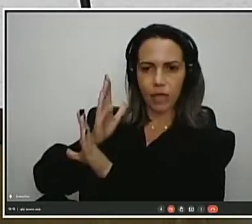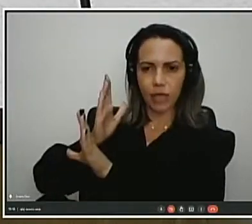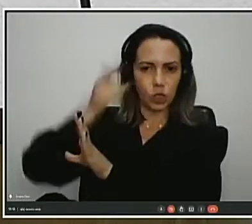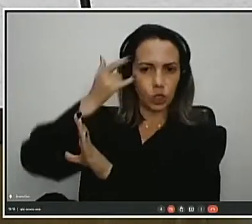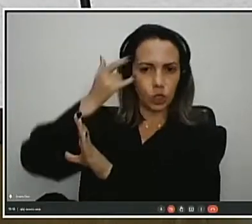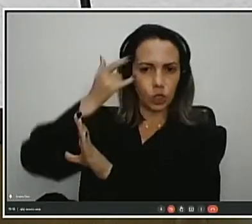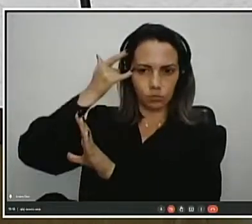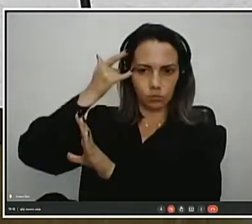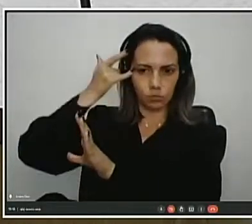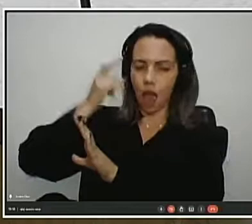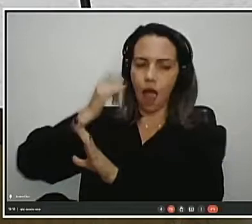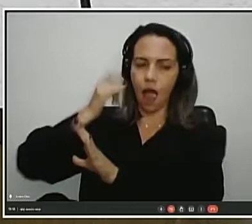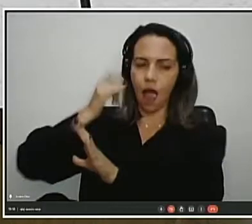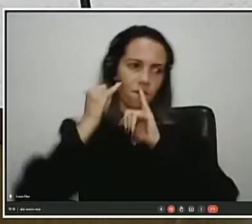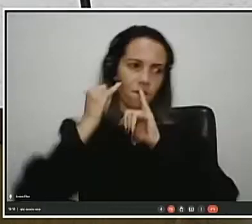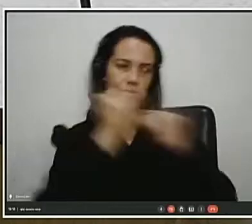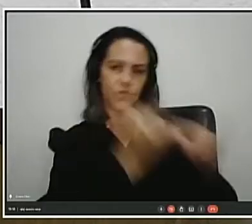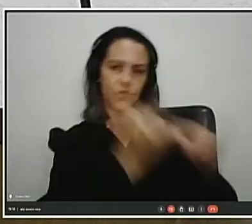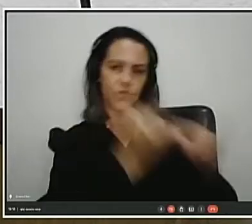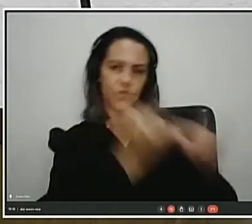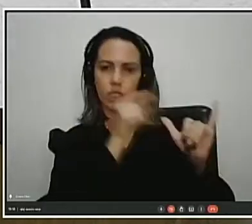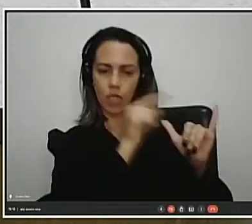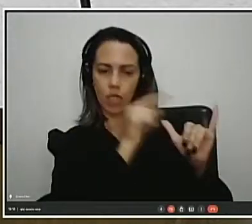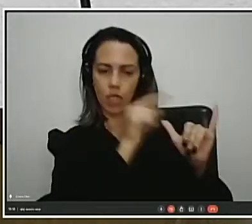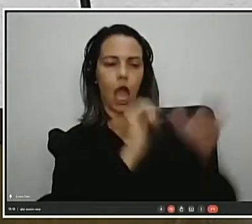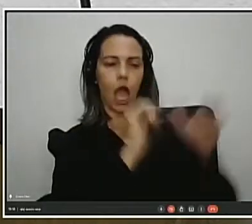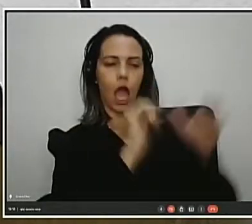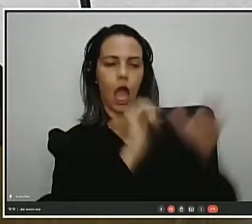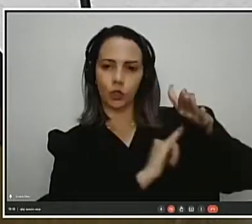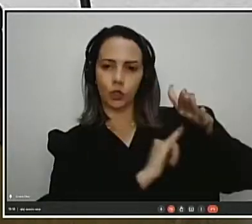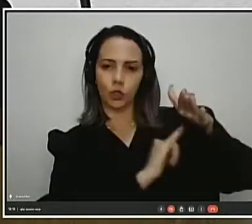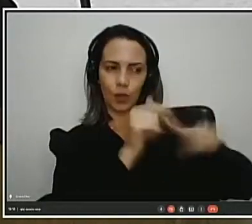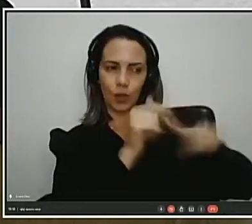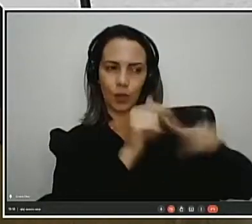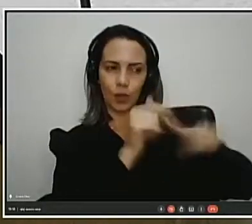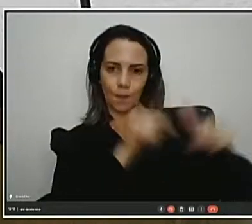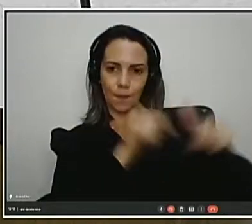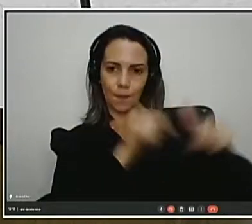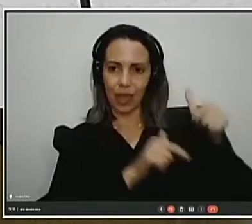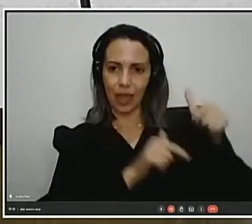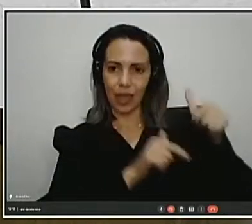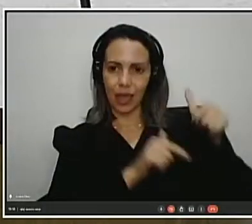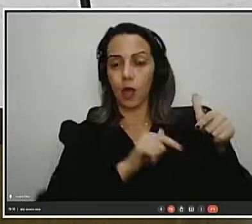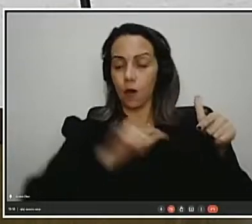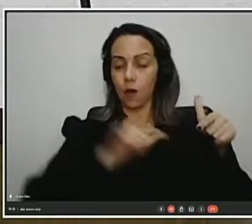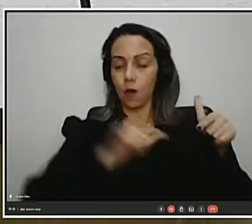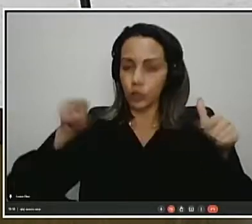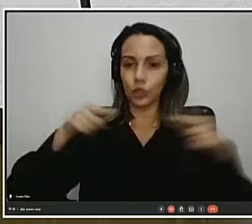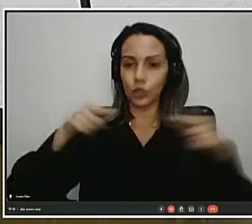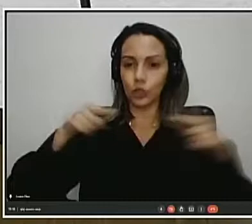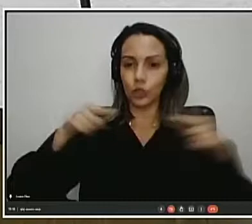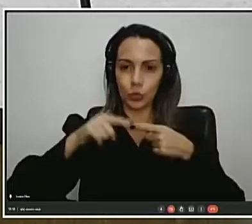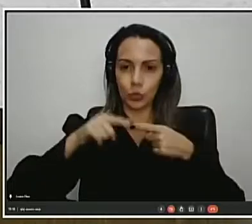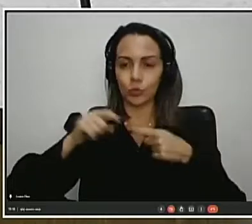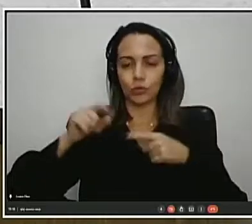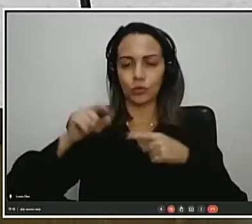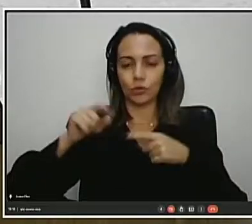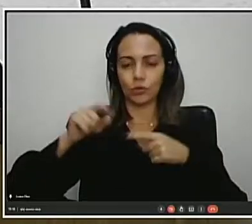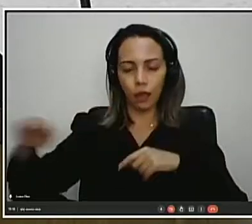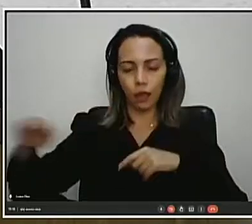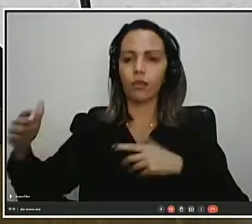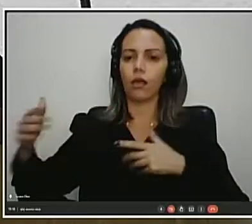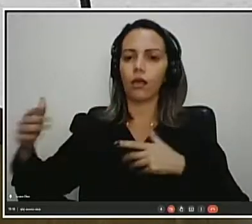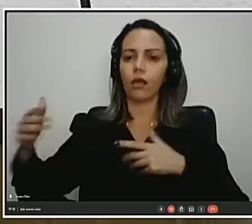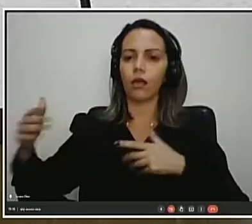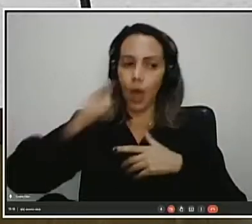as instituições que trabalham com essas crianças para que elas já tenham um atendimento logo de início. Muitas crianças permanecem em